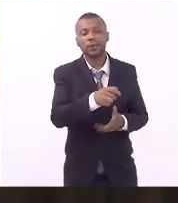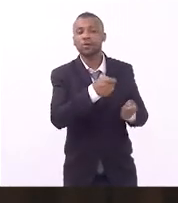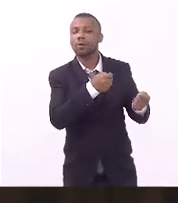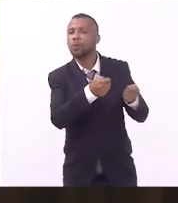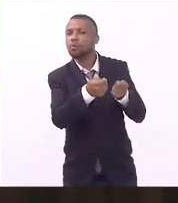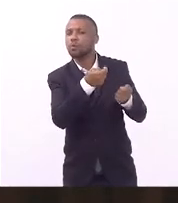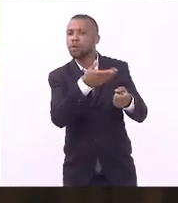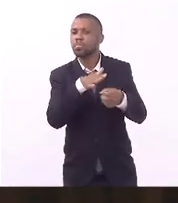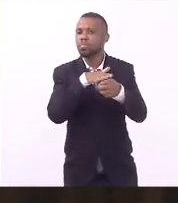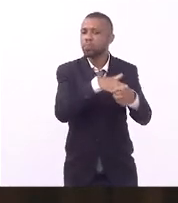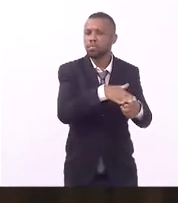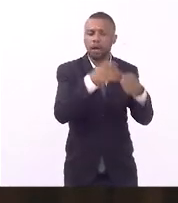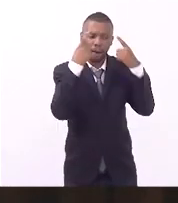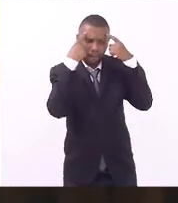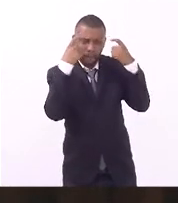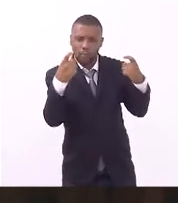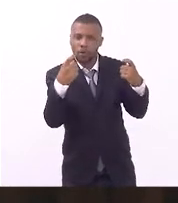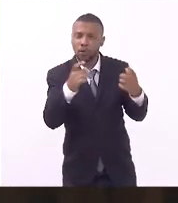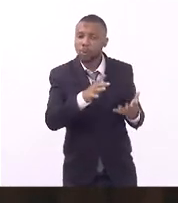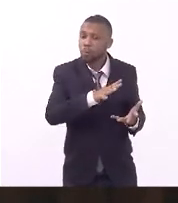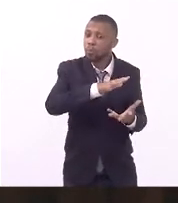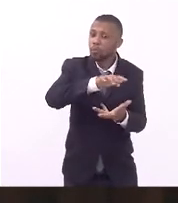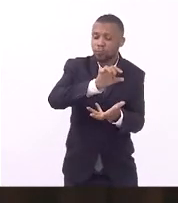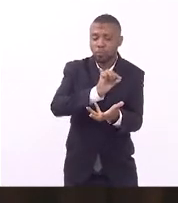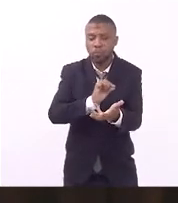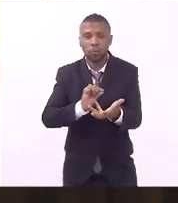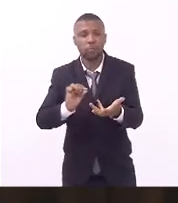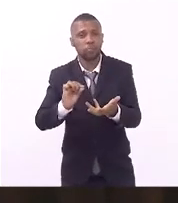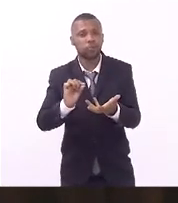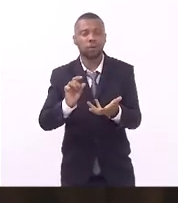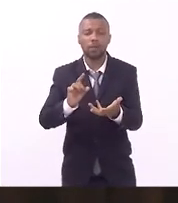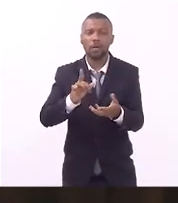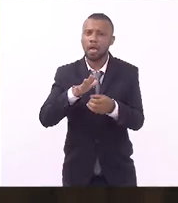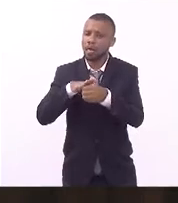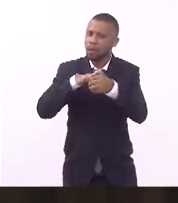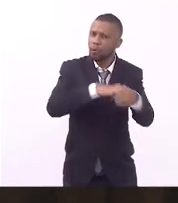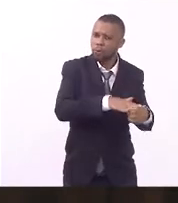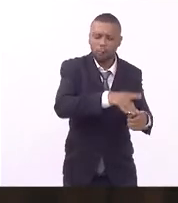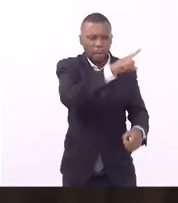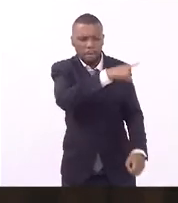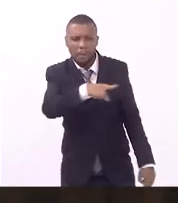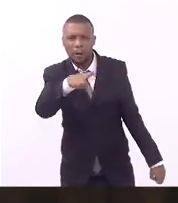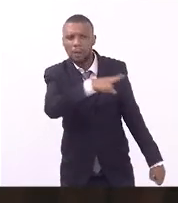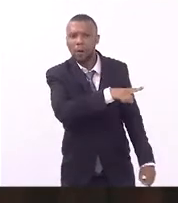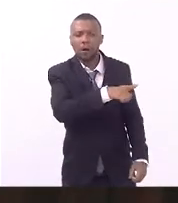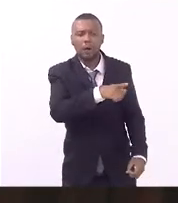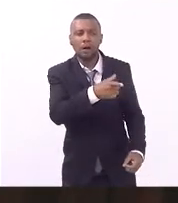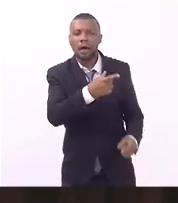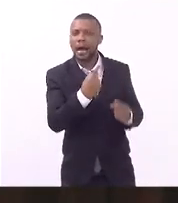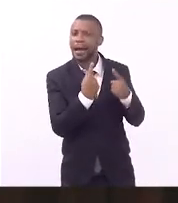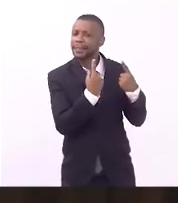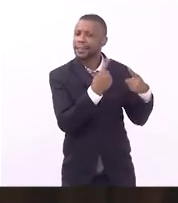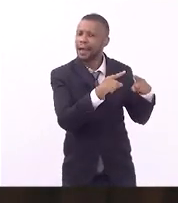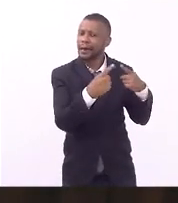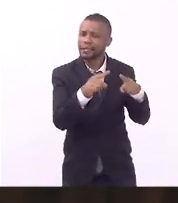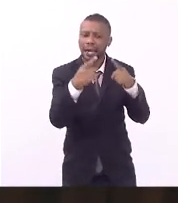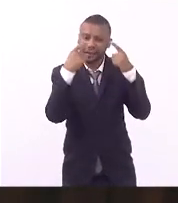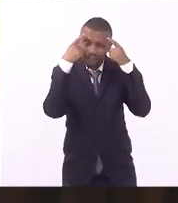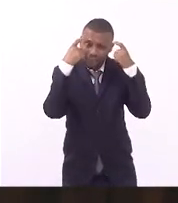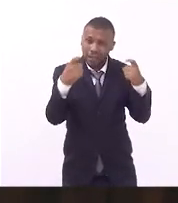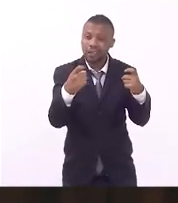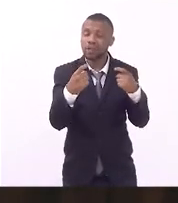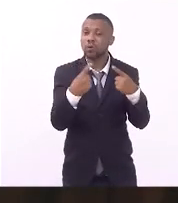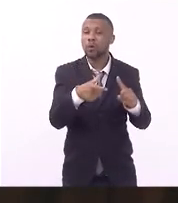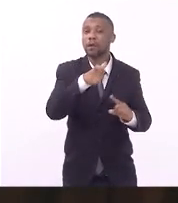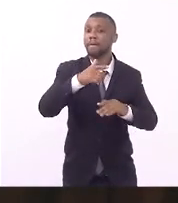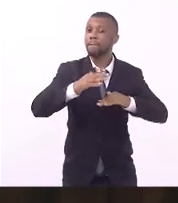agressões em diversas partes do mundo. Infelizmente, censura, tentativas de intimidação, ataques e violência contra jornalistas